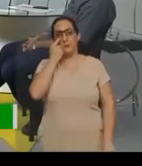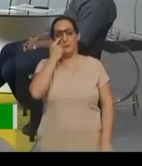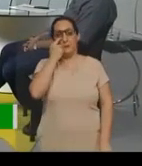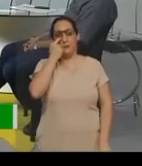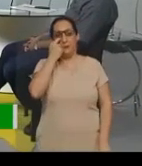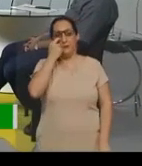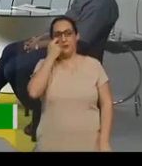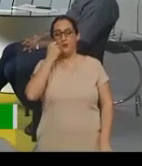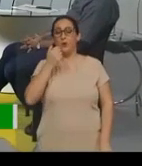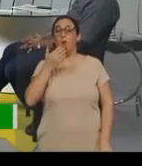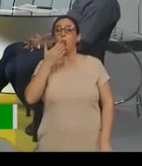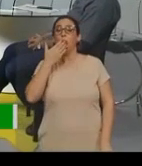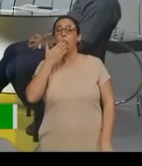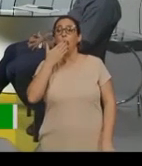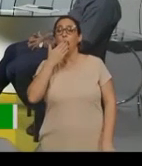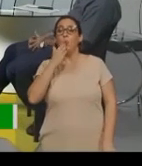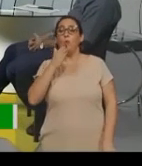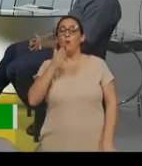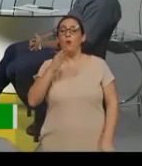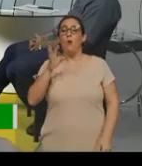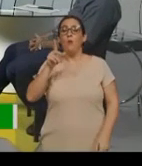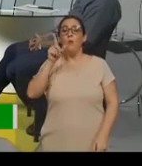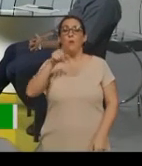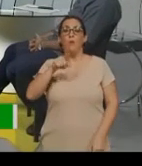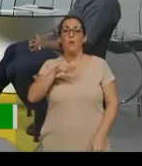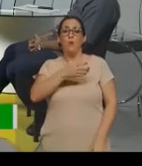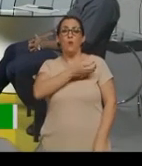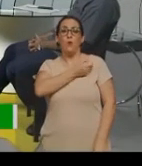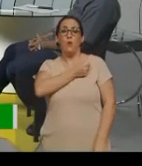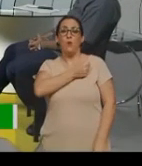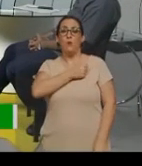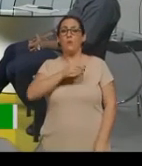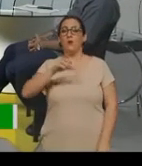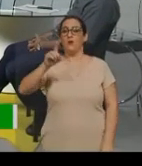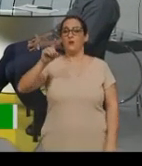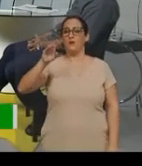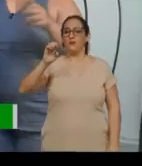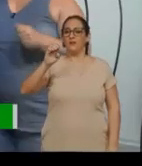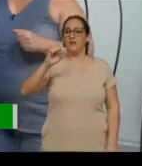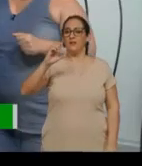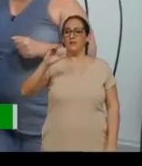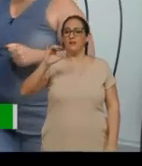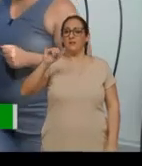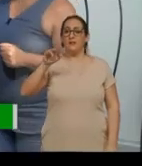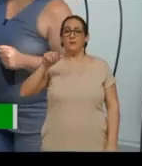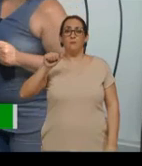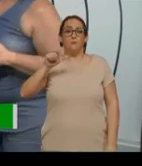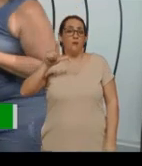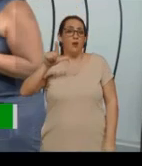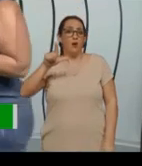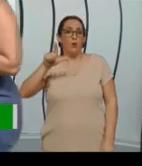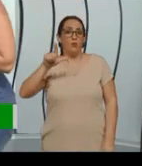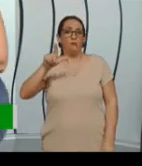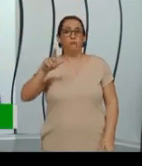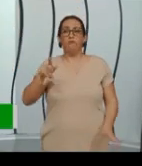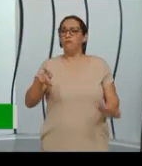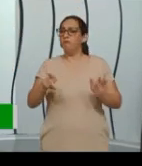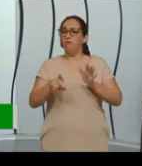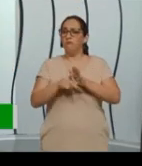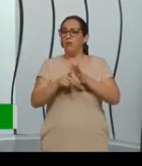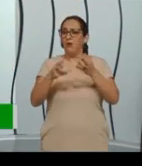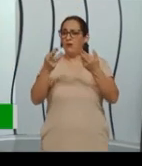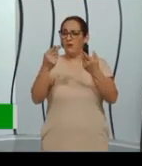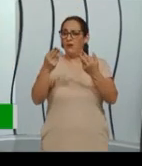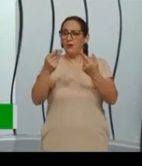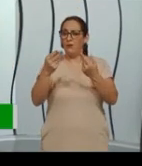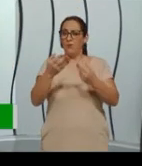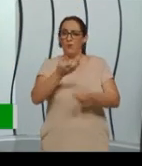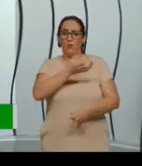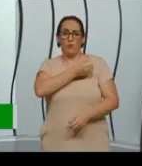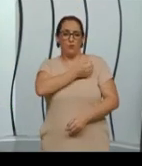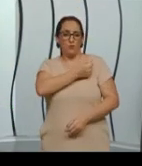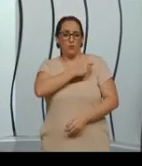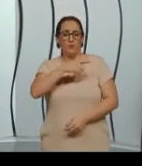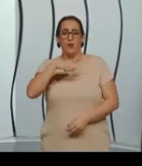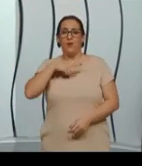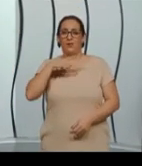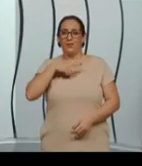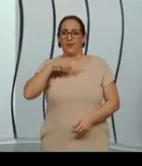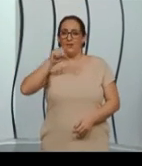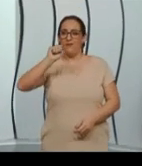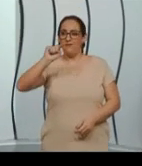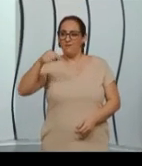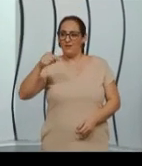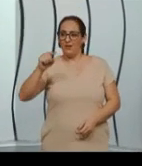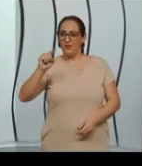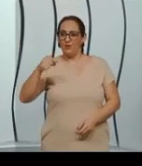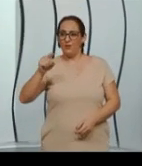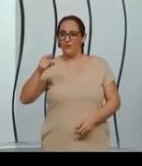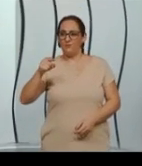números decimais? Ah, os números decimais. Os números decimais são aqueles números com vírgulas. Então, eu tenho lá, por exemplo,